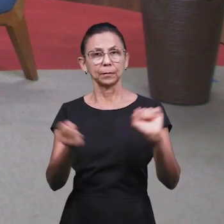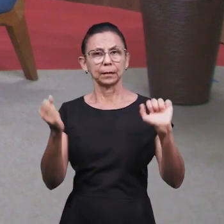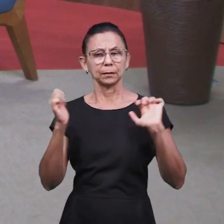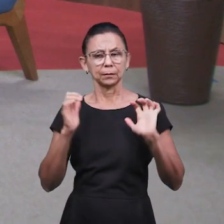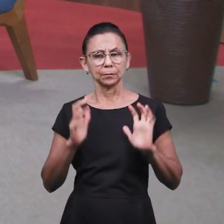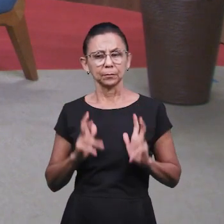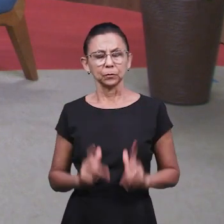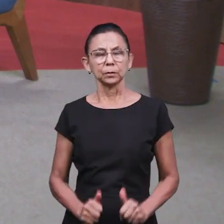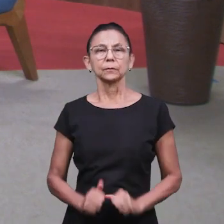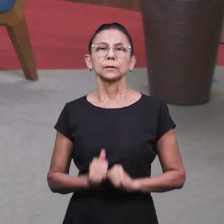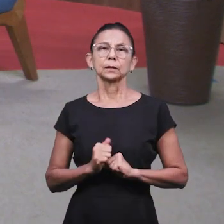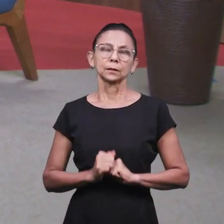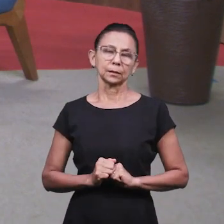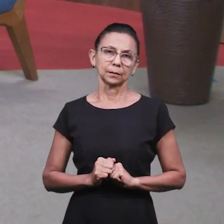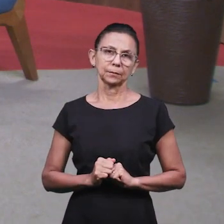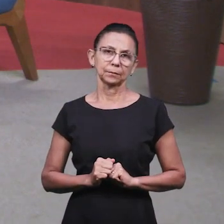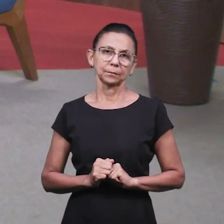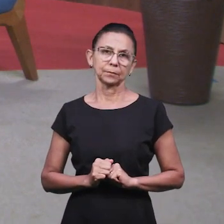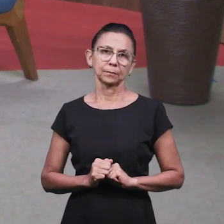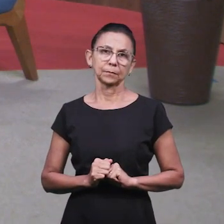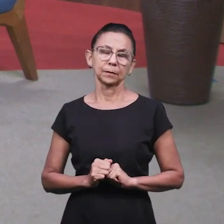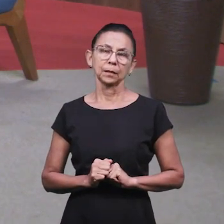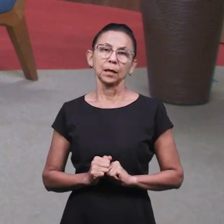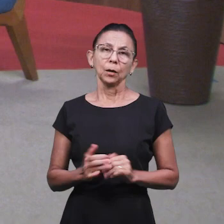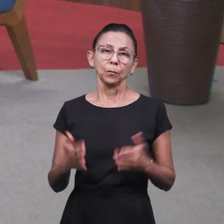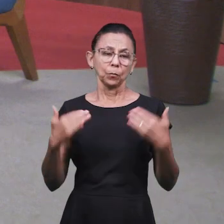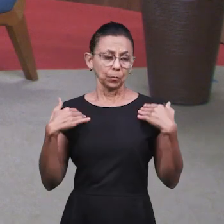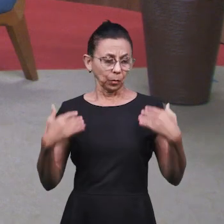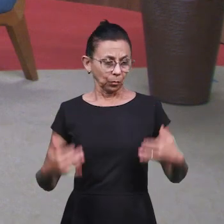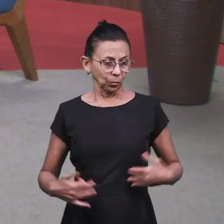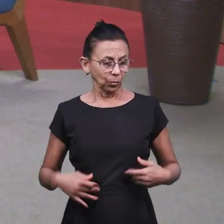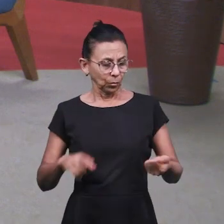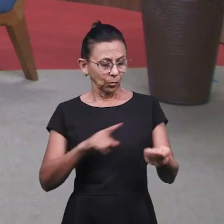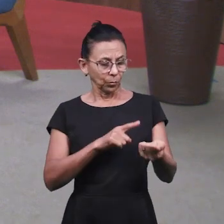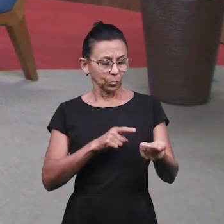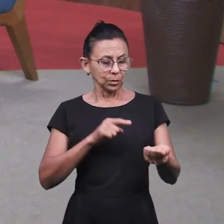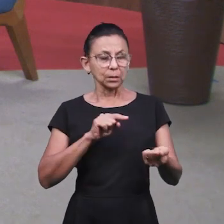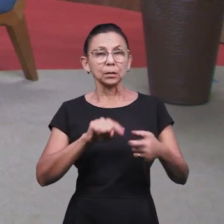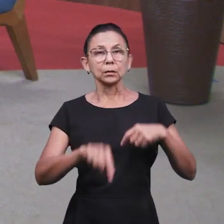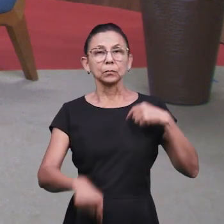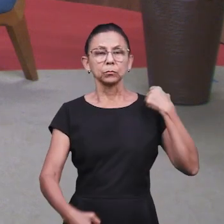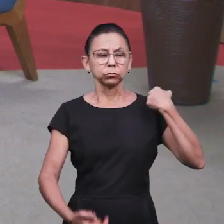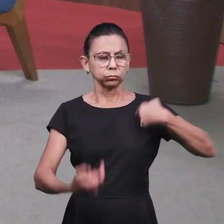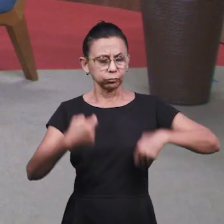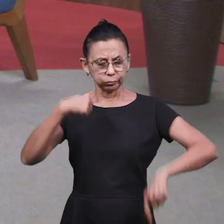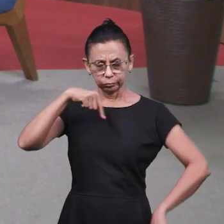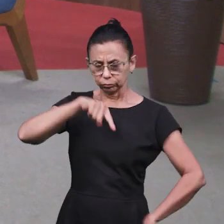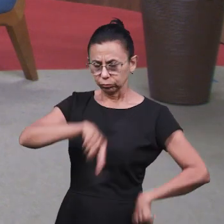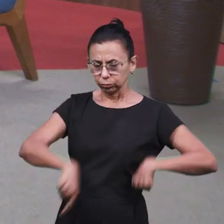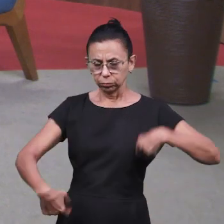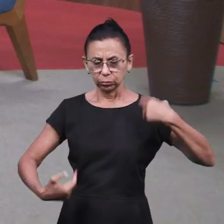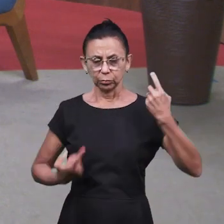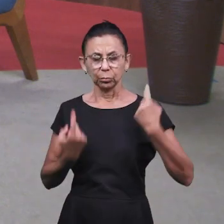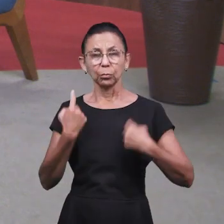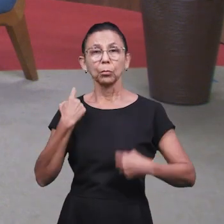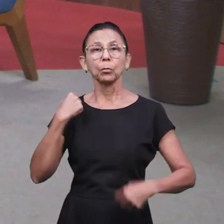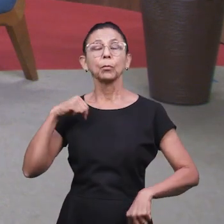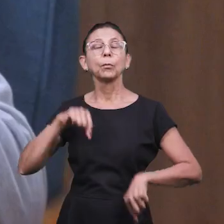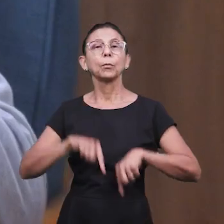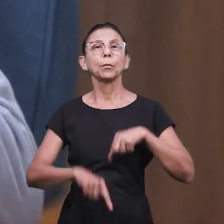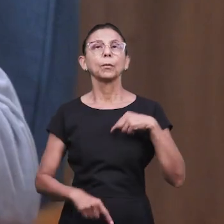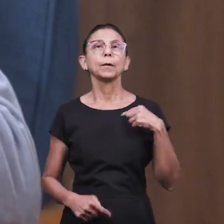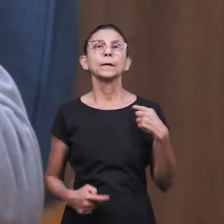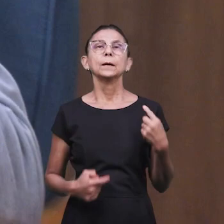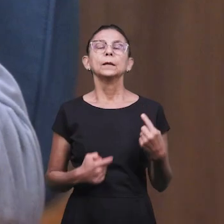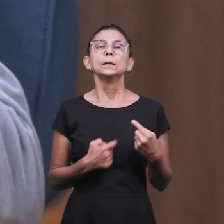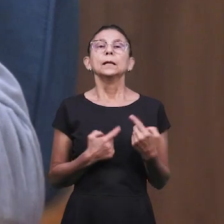Espírito Santo. Porque assim como o sangue circula no meu corpo, no seu corpo, no nosso corpo, de todos que nos assistem,